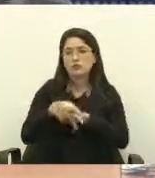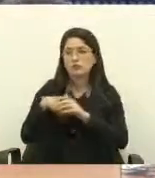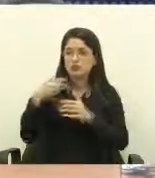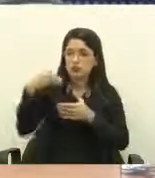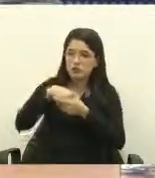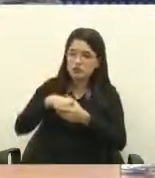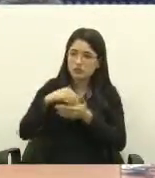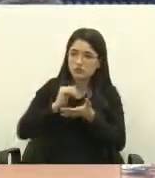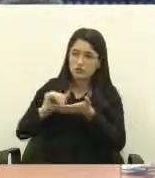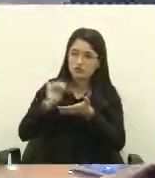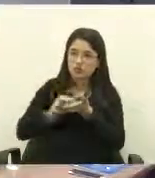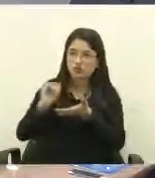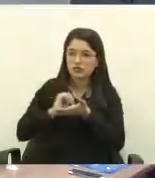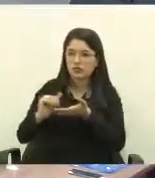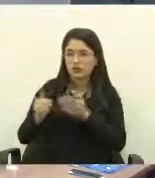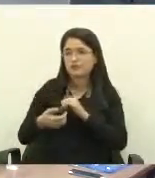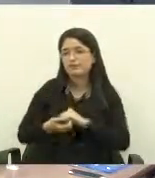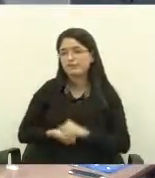secretaria.